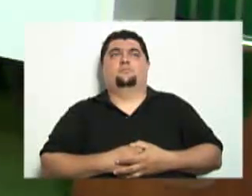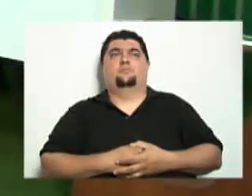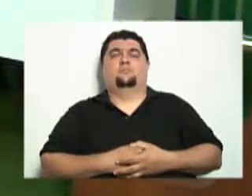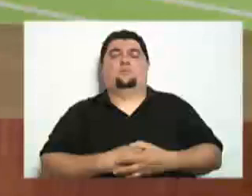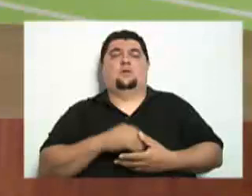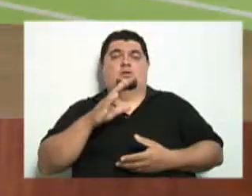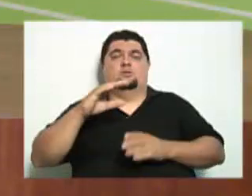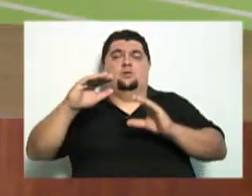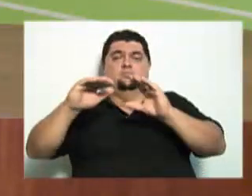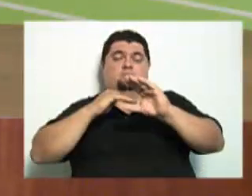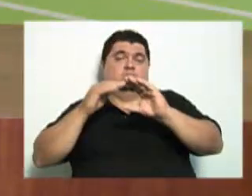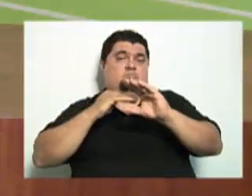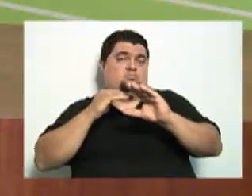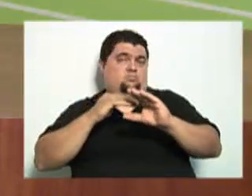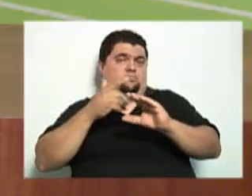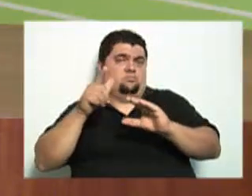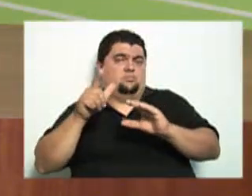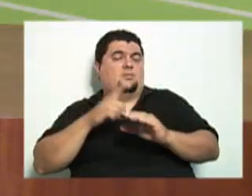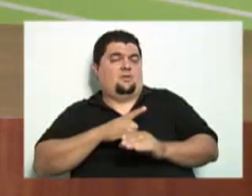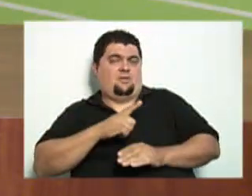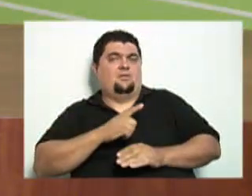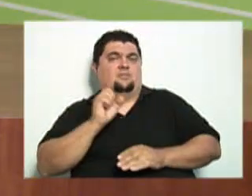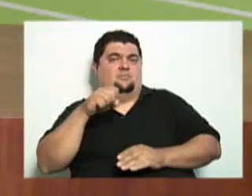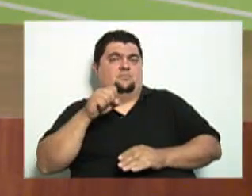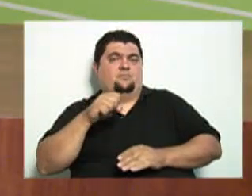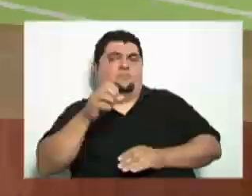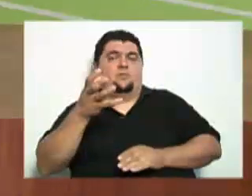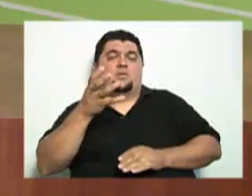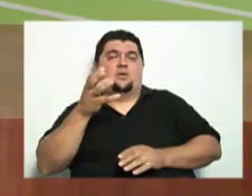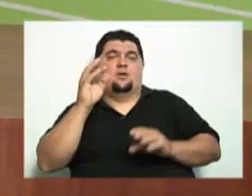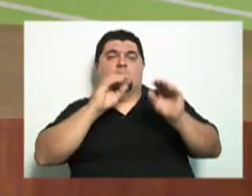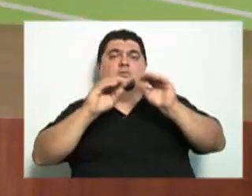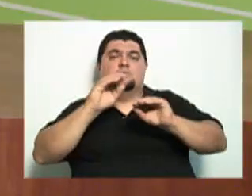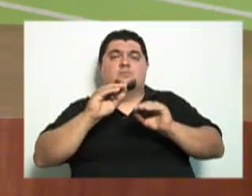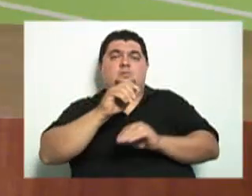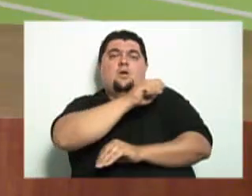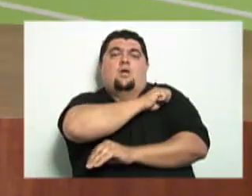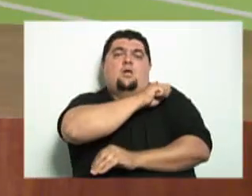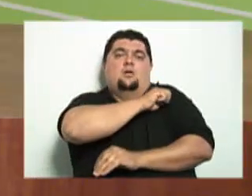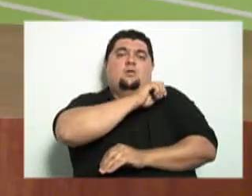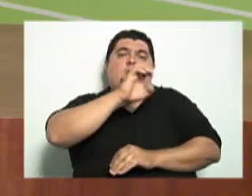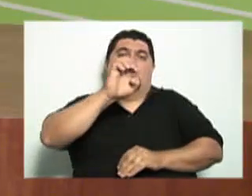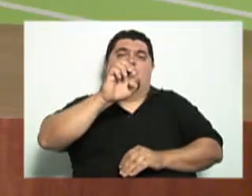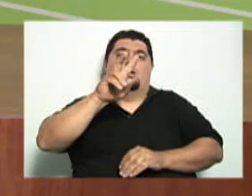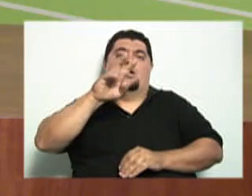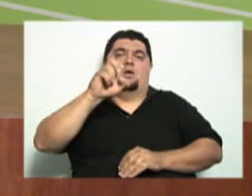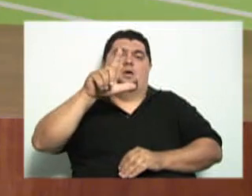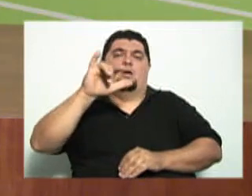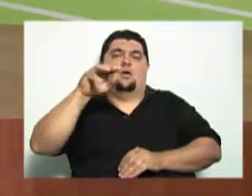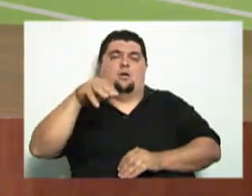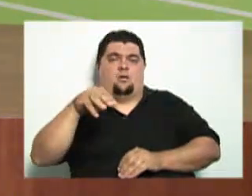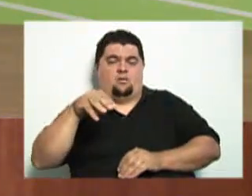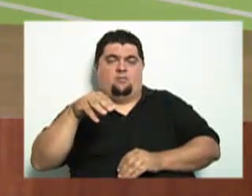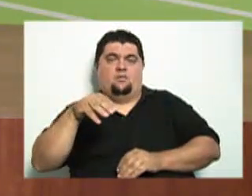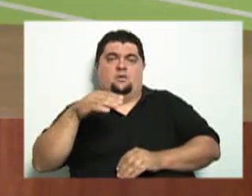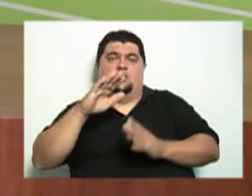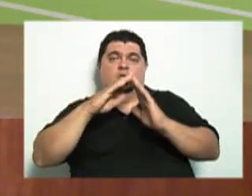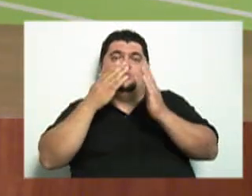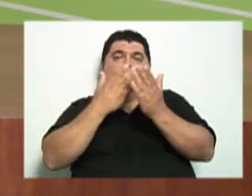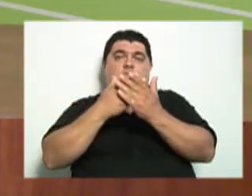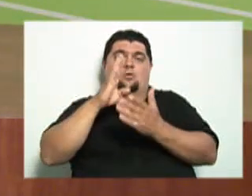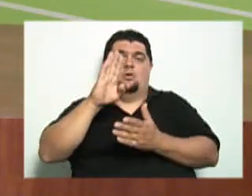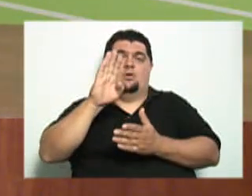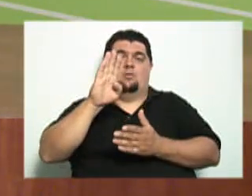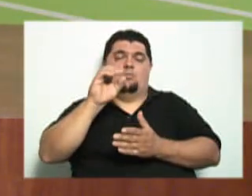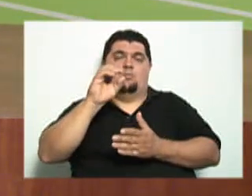chat? Sim. Quero registrar aqui a participação do aluno Evne, da Escola Boa Esperança,